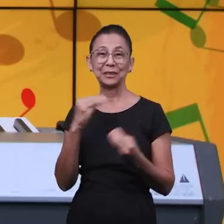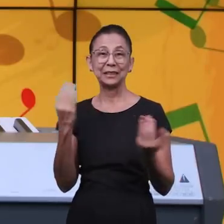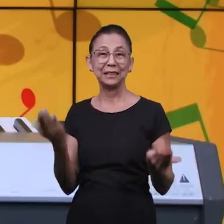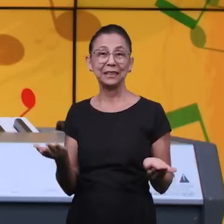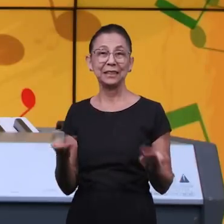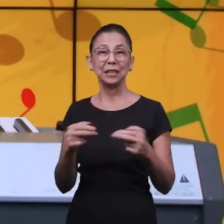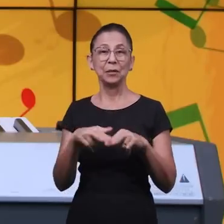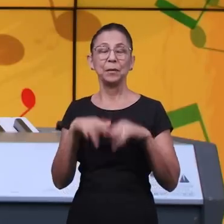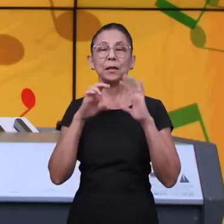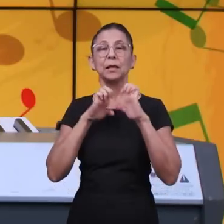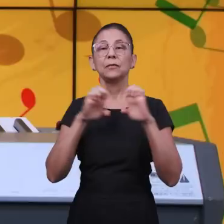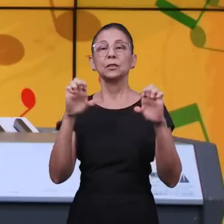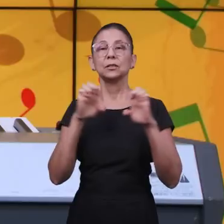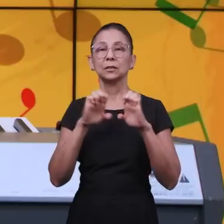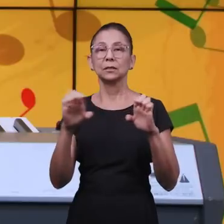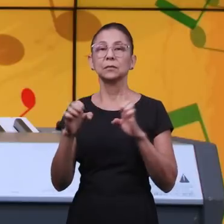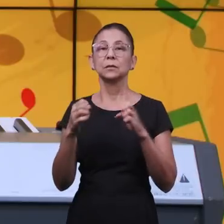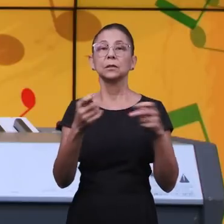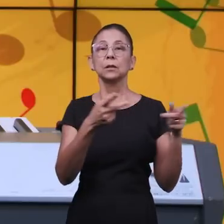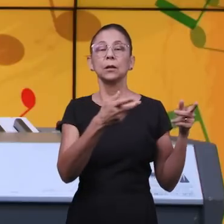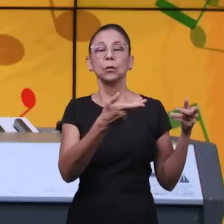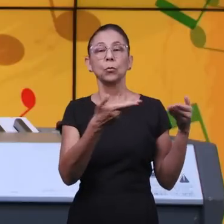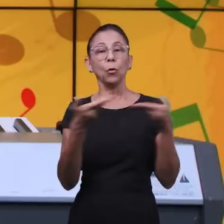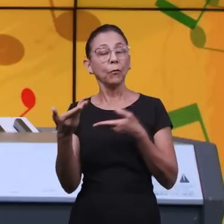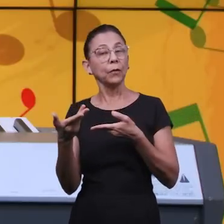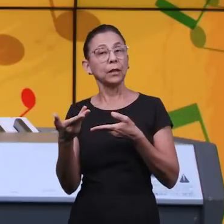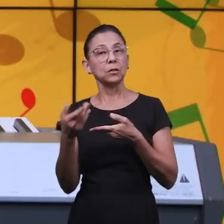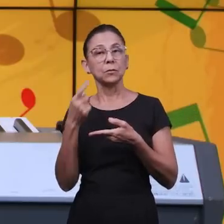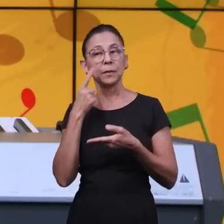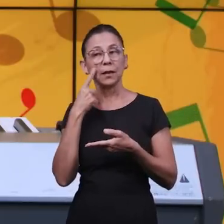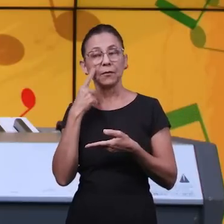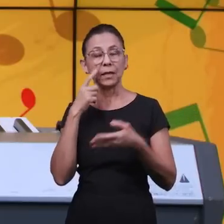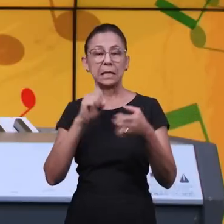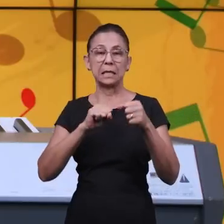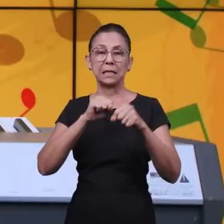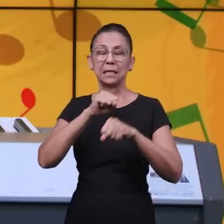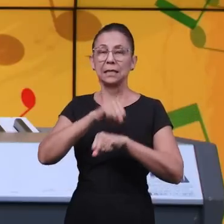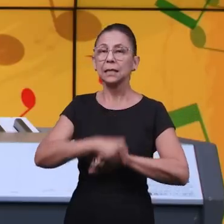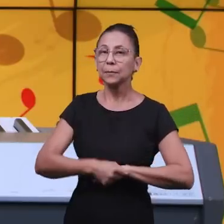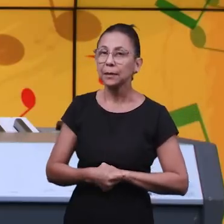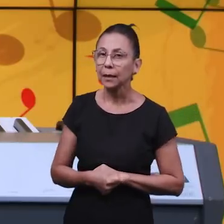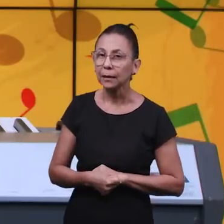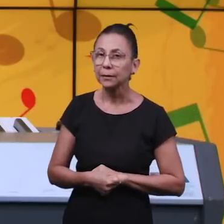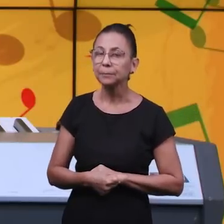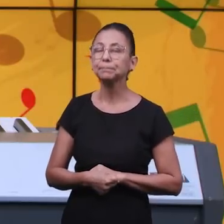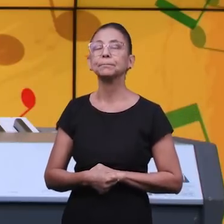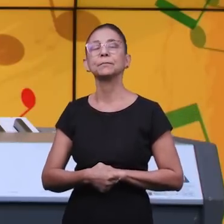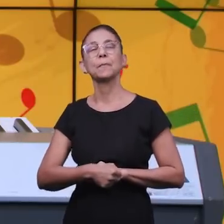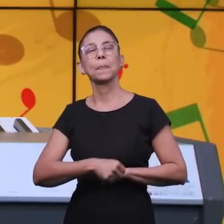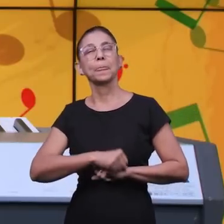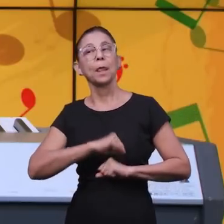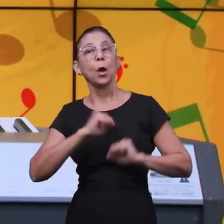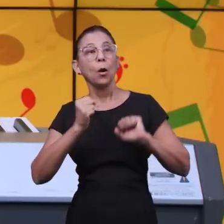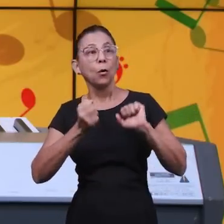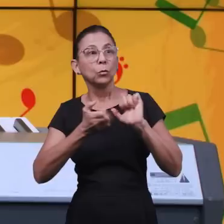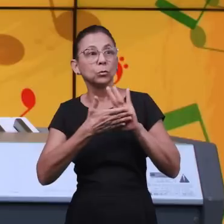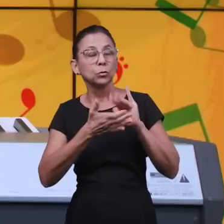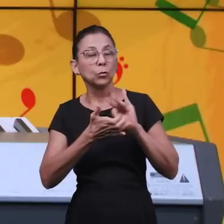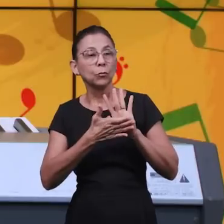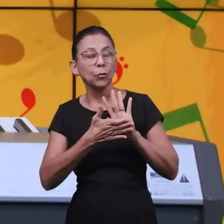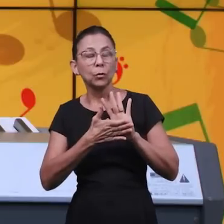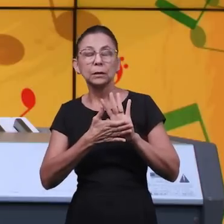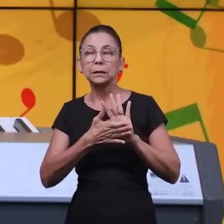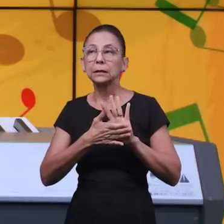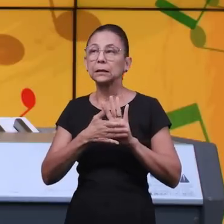da evangelização, do convite para o seminário, quando ouvir os louvores e a palavra, receber